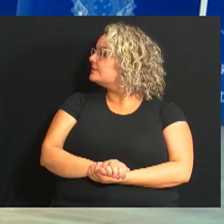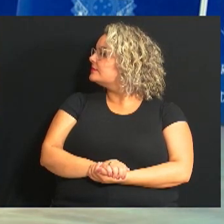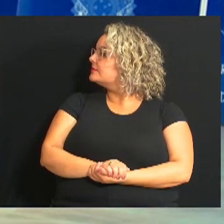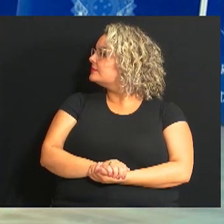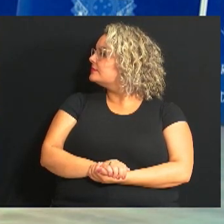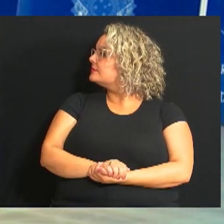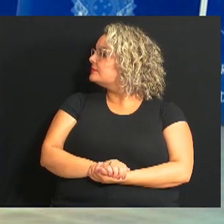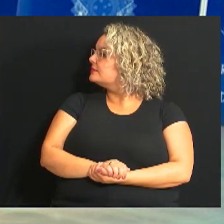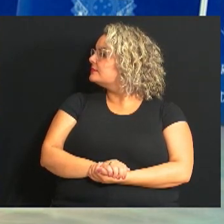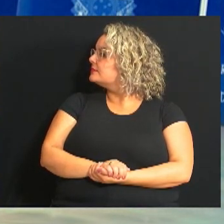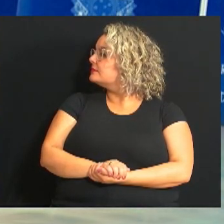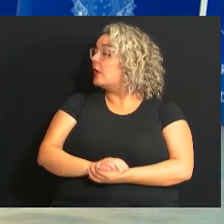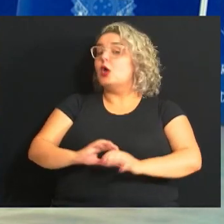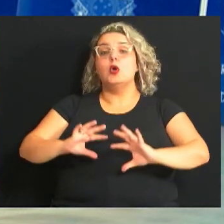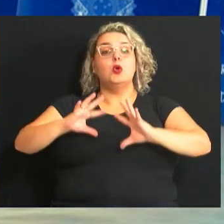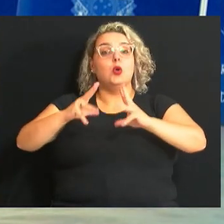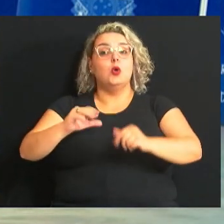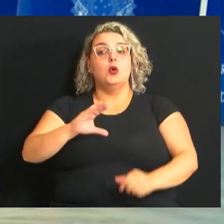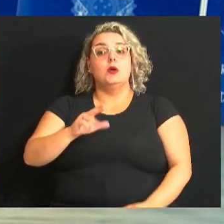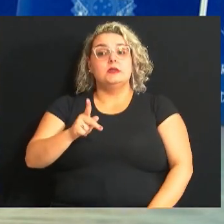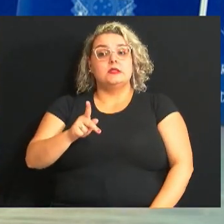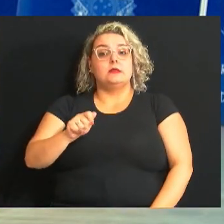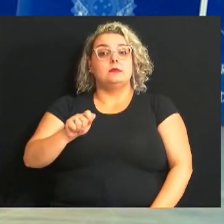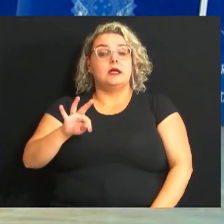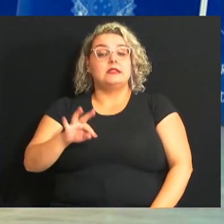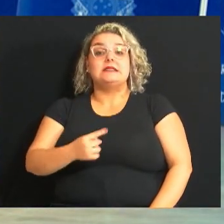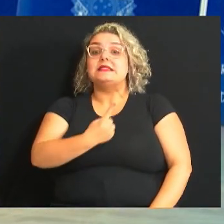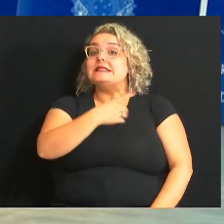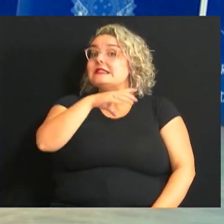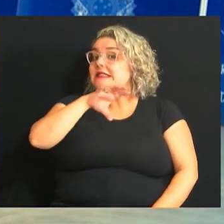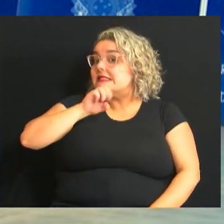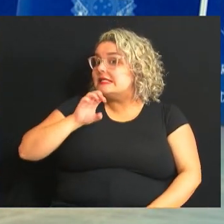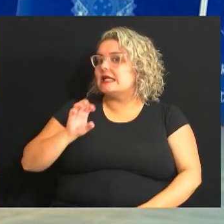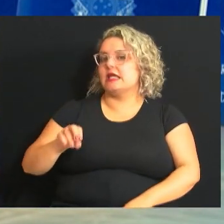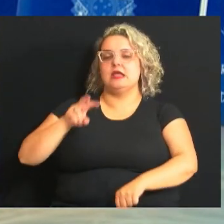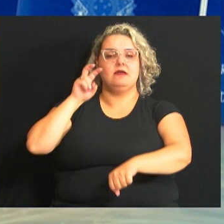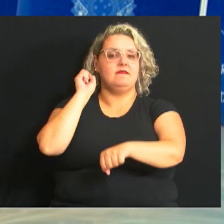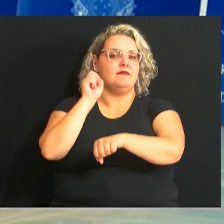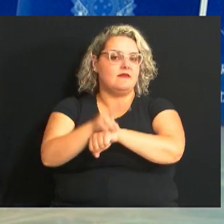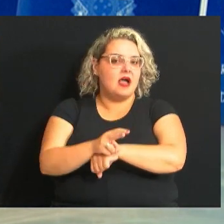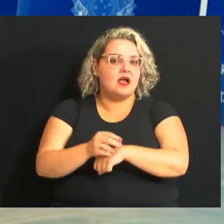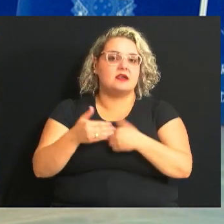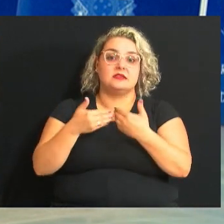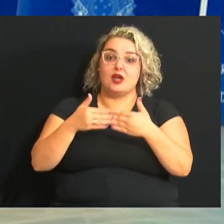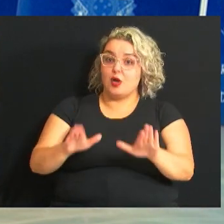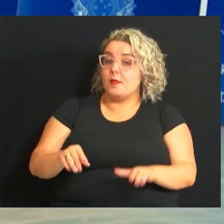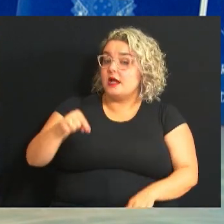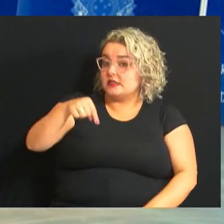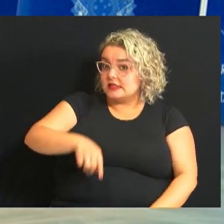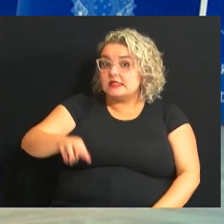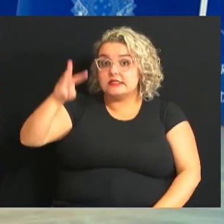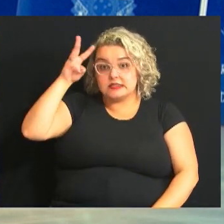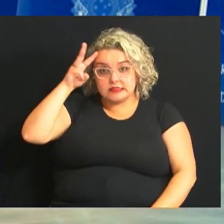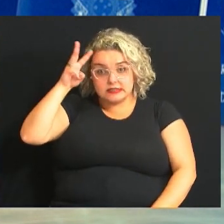Ao todo, o CEPAT está com 100 vagas disponíveis nesta terça-feira. As oportunidades são para